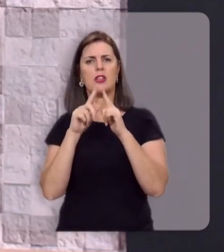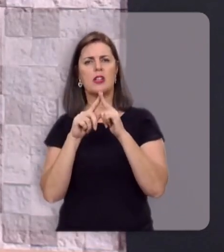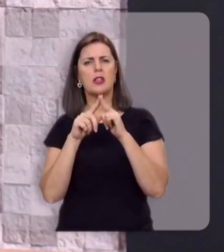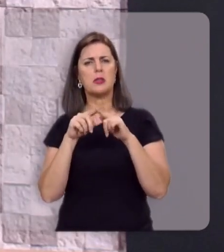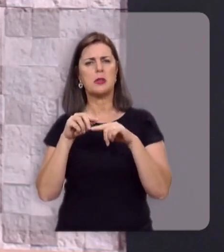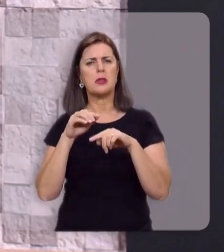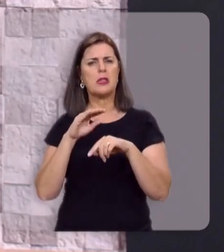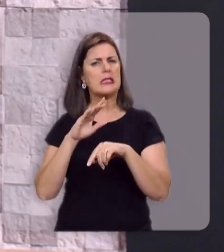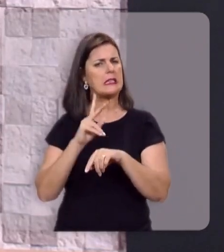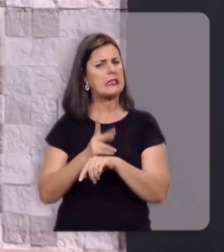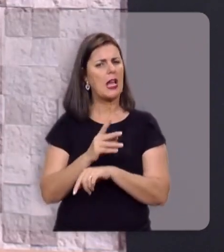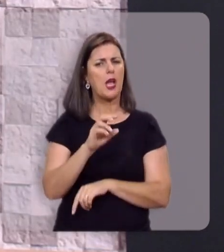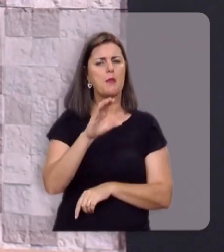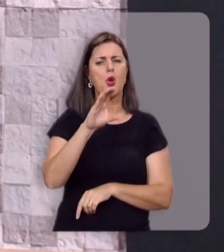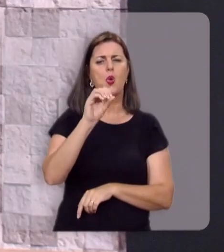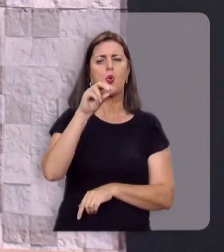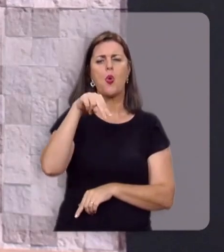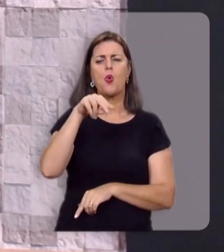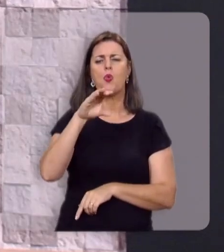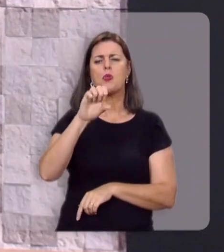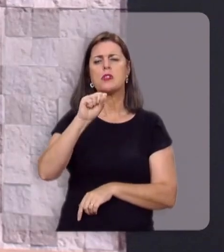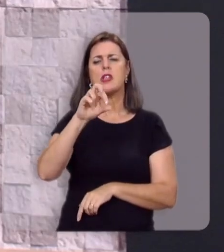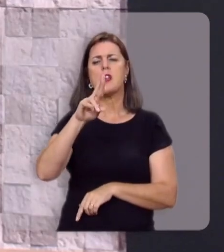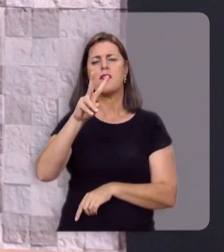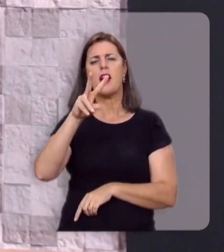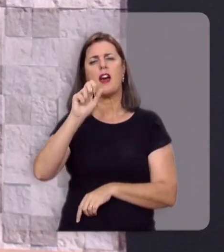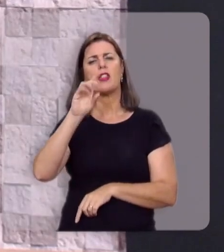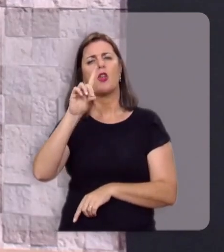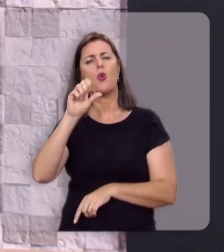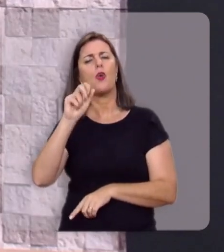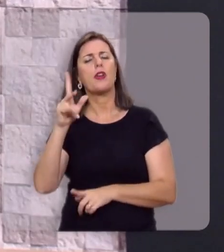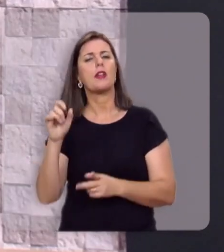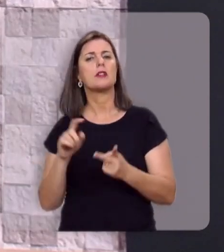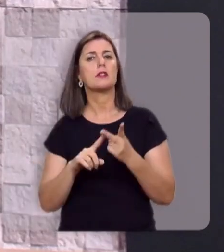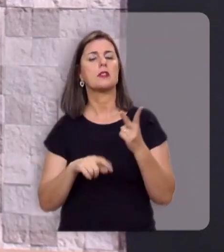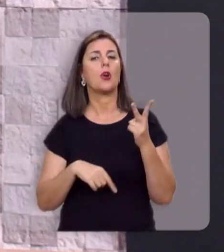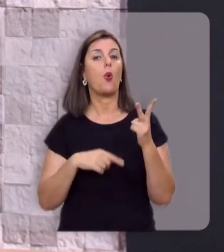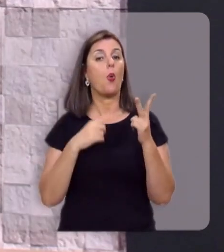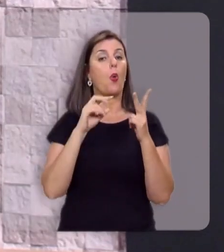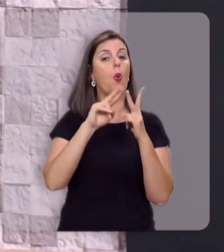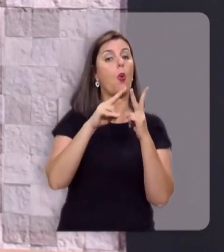de ultraconservadoras e também em igrejas que eu chamo de